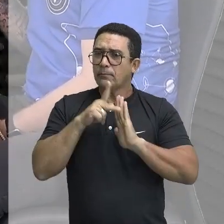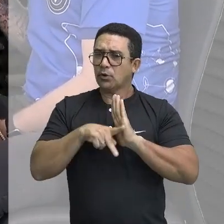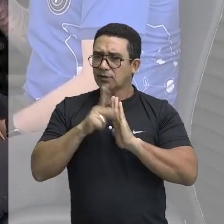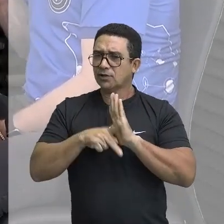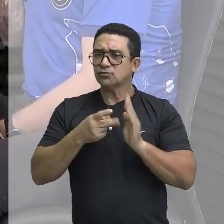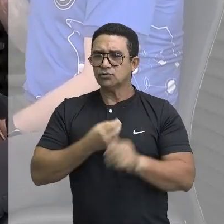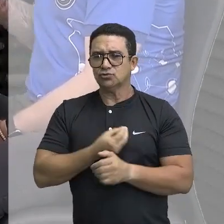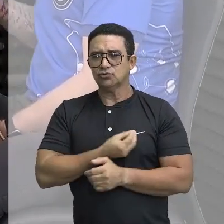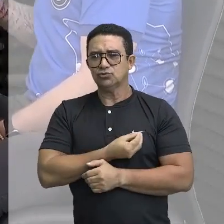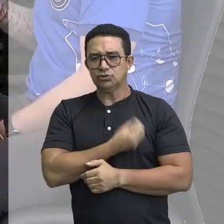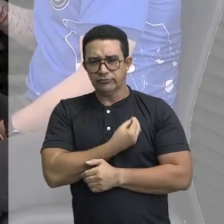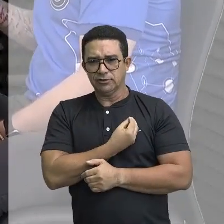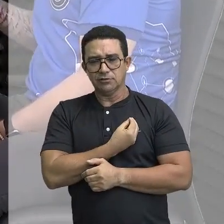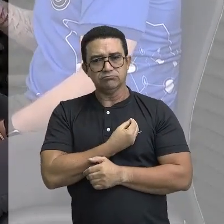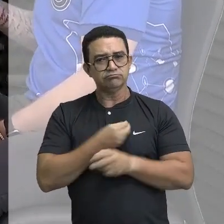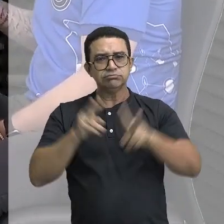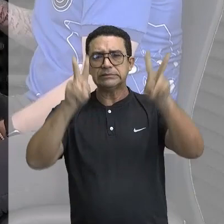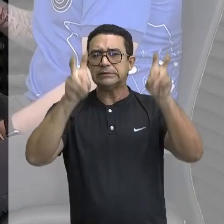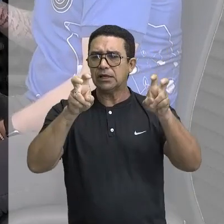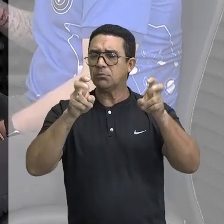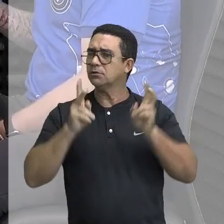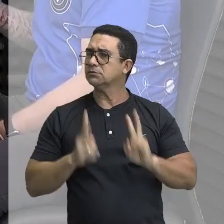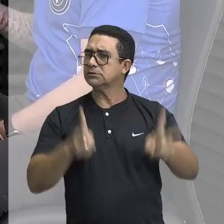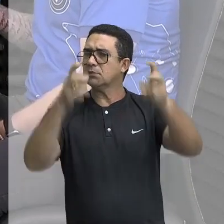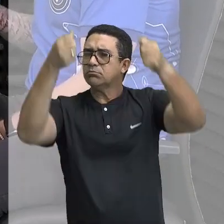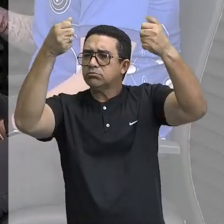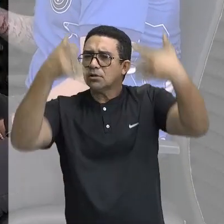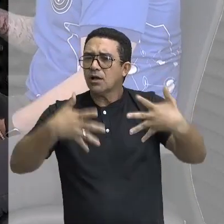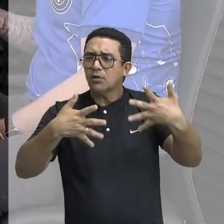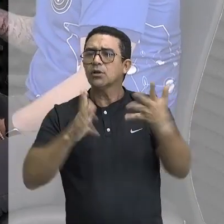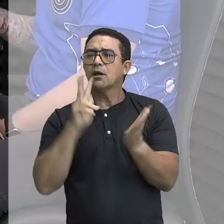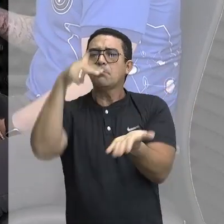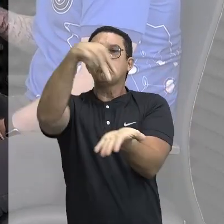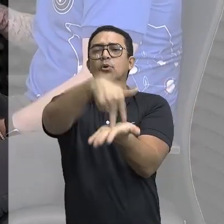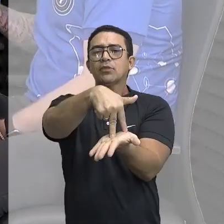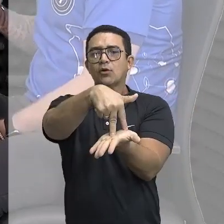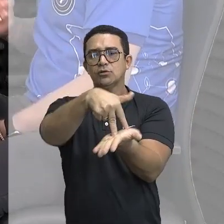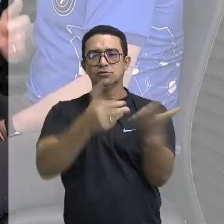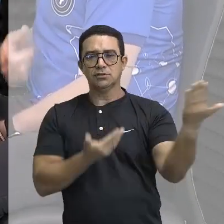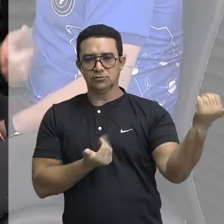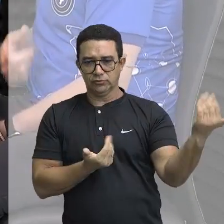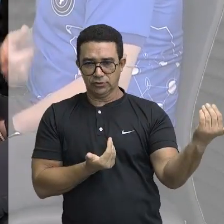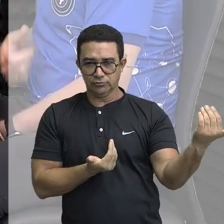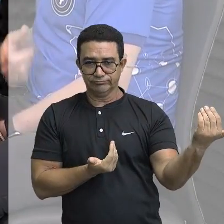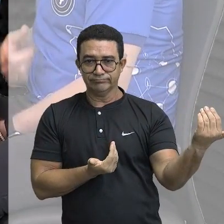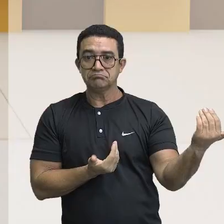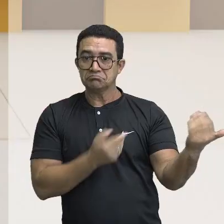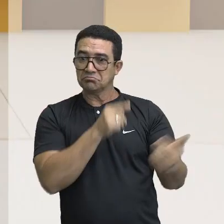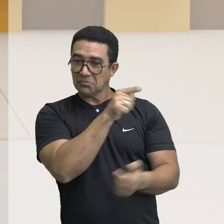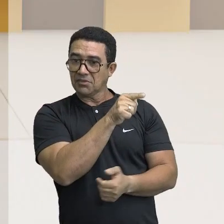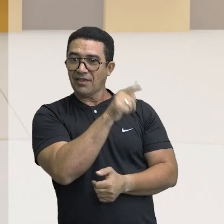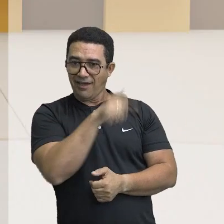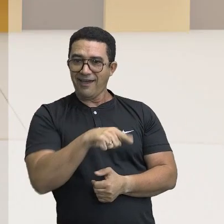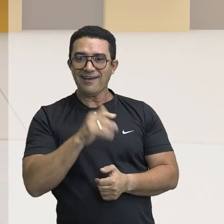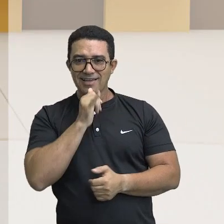protagonismo juvenil. Isso é um claro exemplo de um protagonista juvenil, não é, professor? Exato.